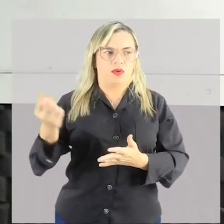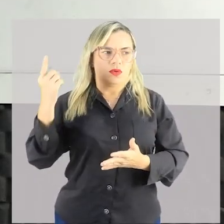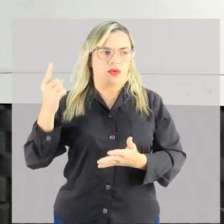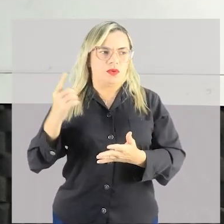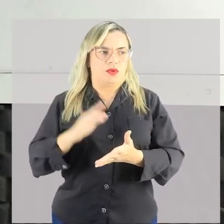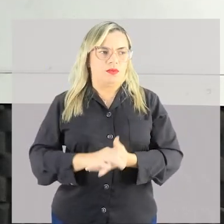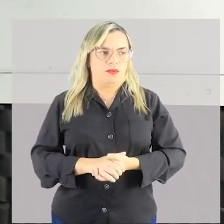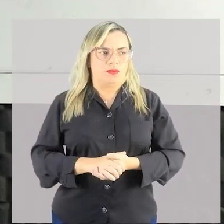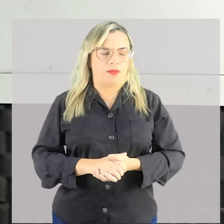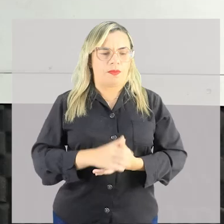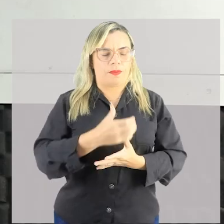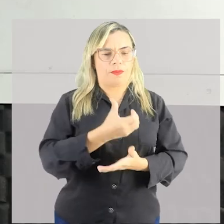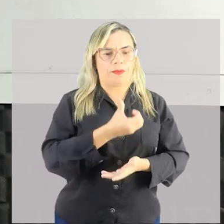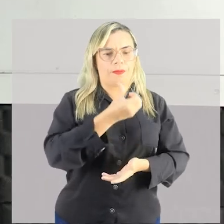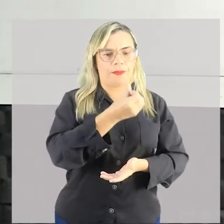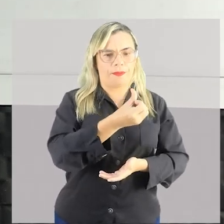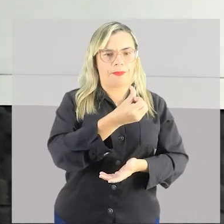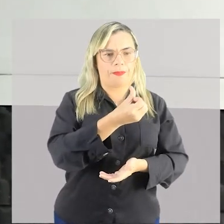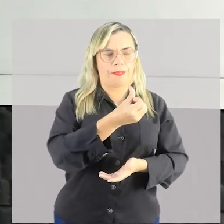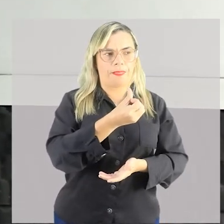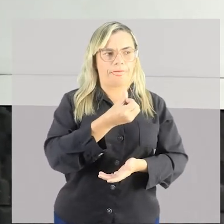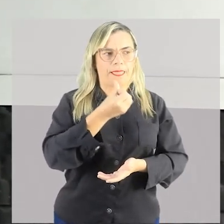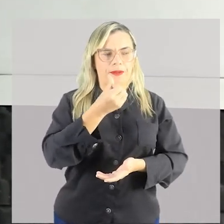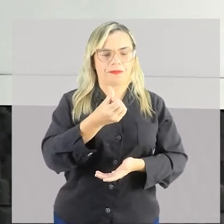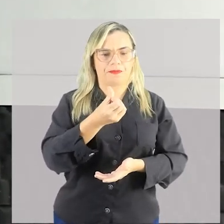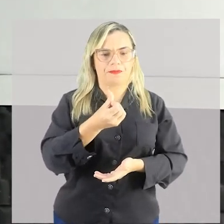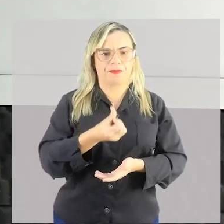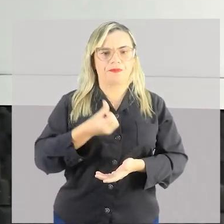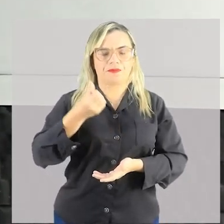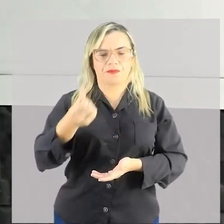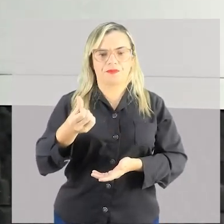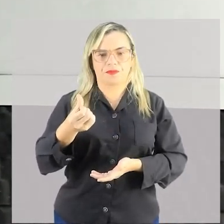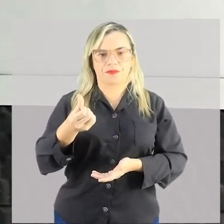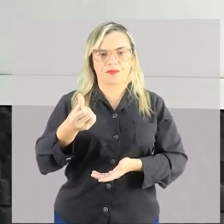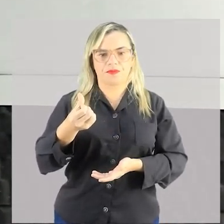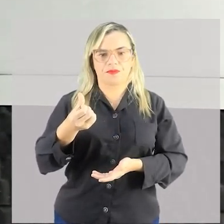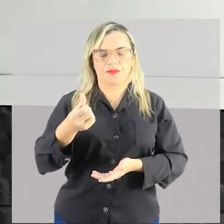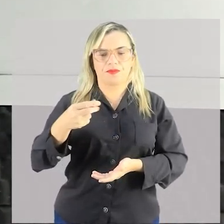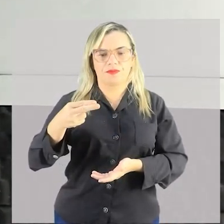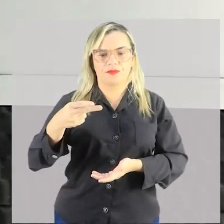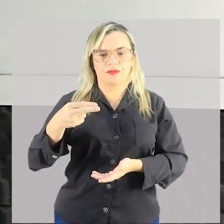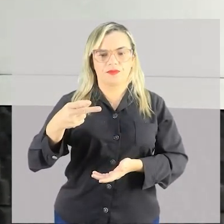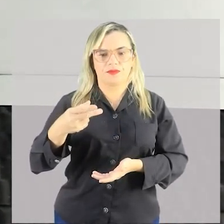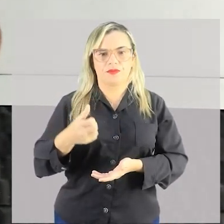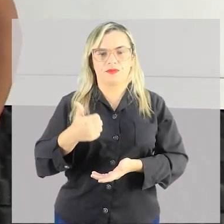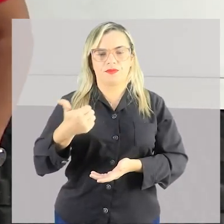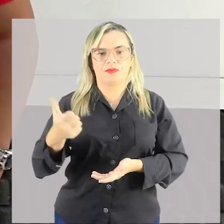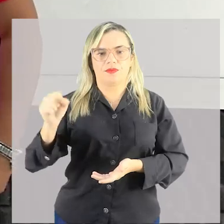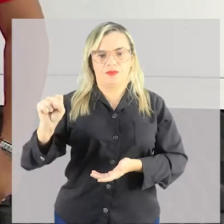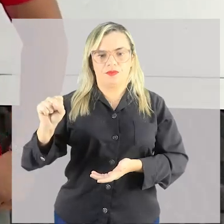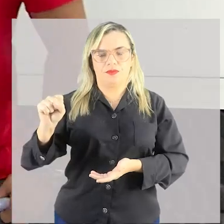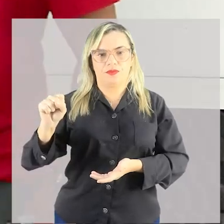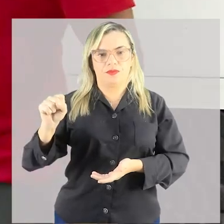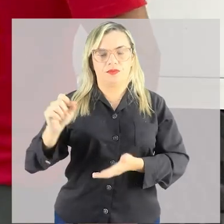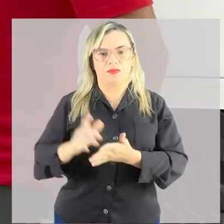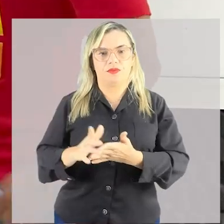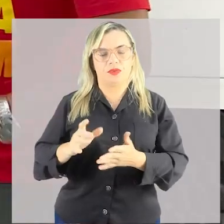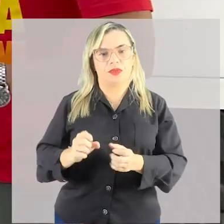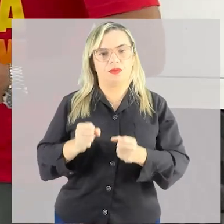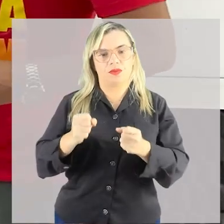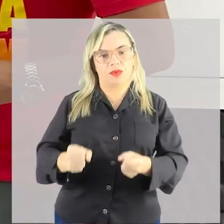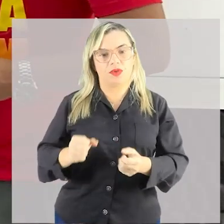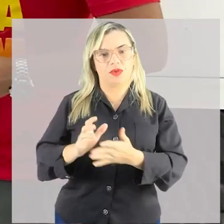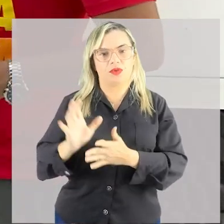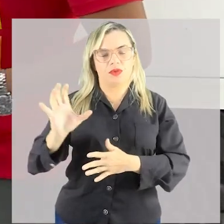primeiro seis no segundo e seis no terceiro então dá 18 é uma chance então isso é uma